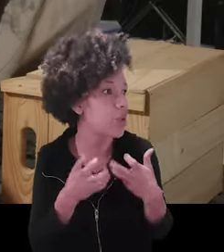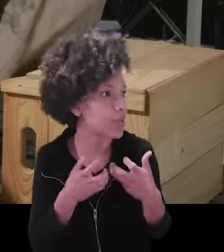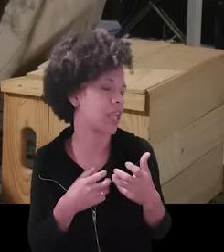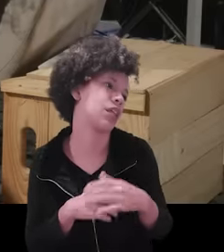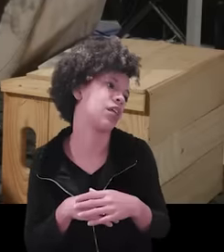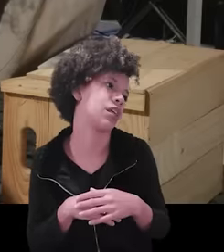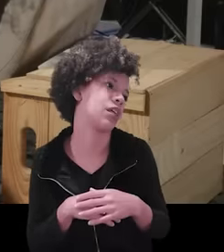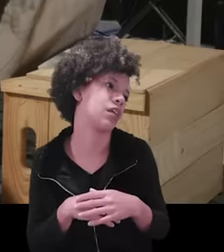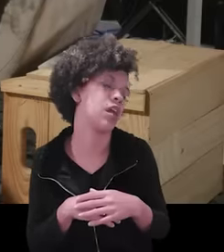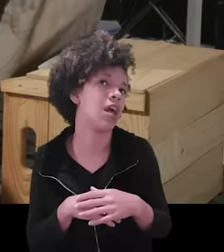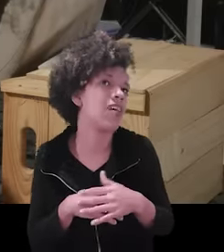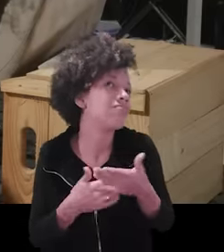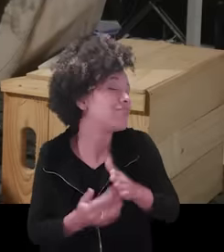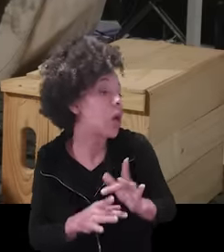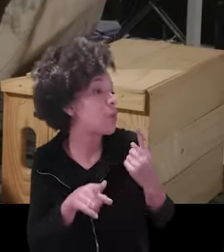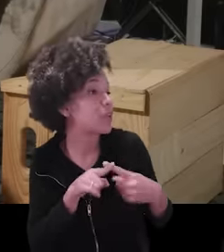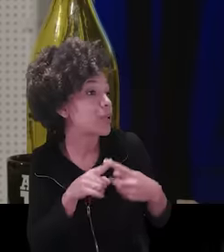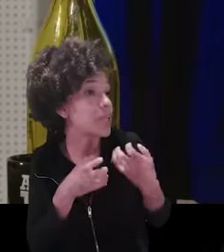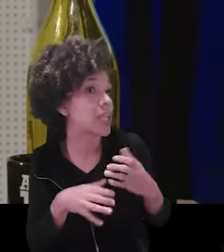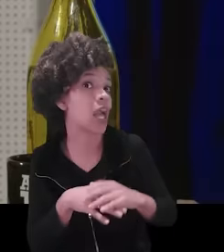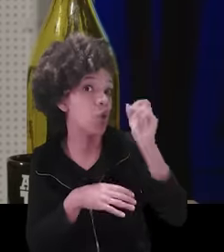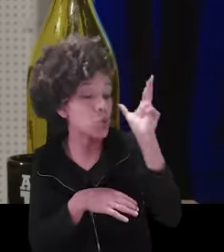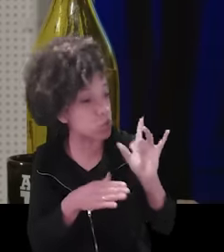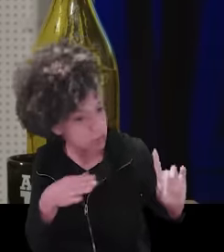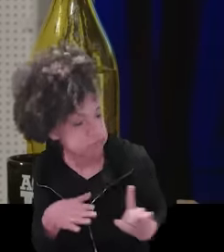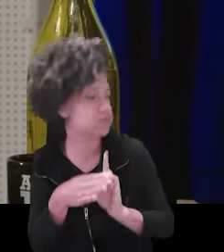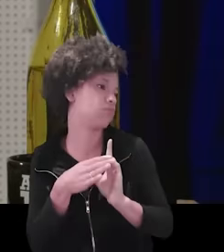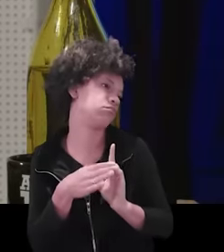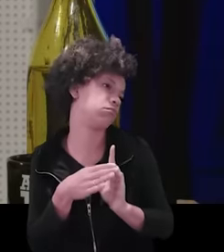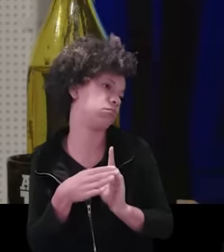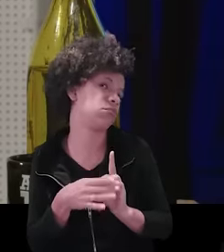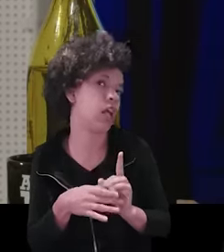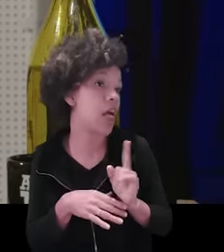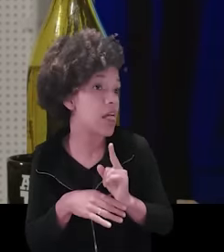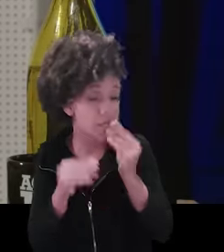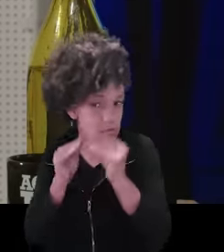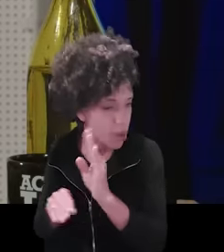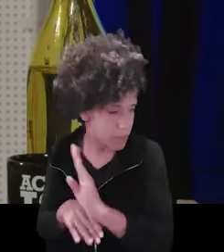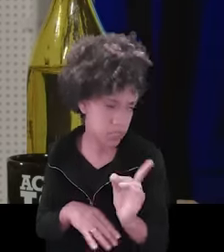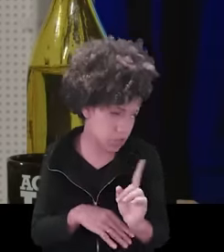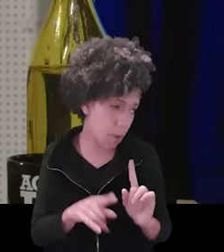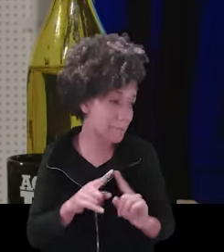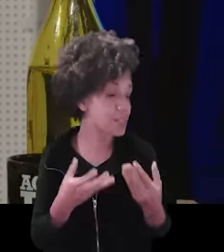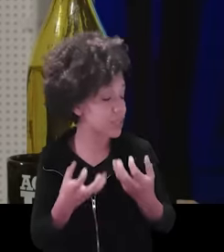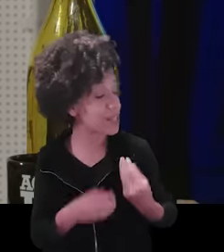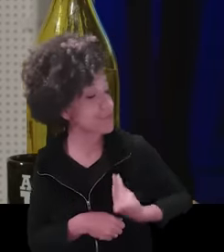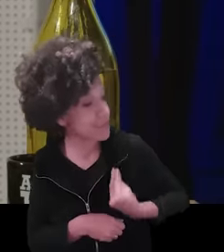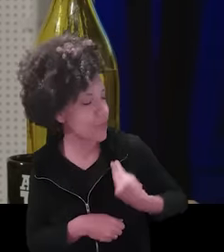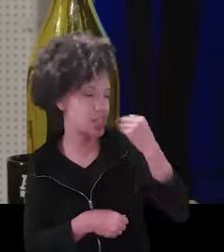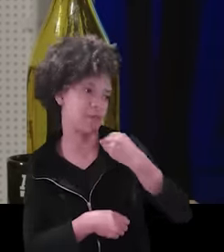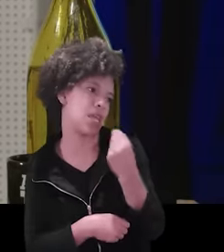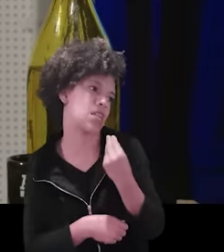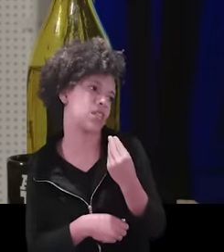coisas porque eu queria ter que eu não porque eu queria entrar na cultura Sabe eu queria não deixar o meu faz não era isso mas eu queria